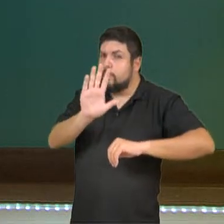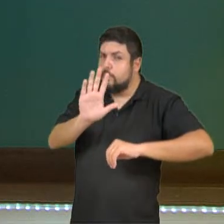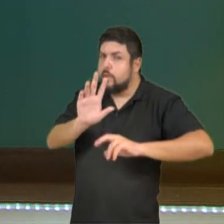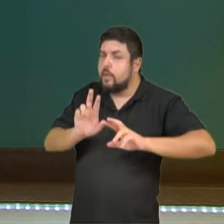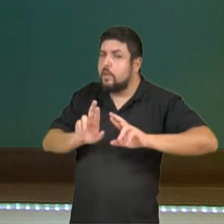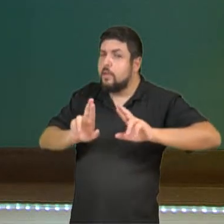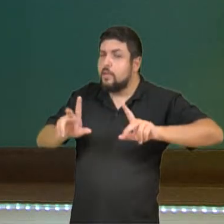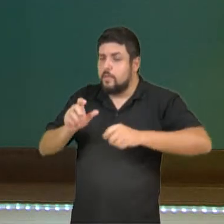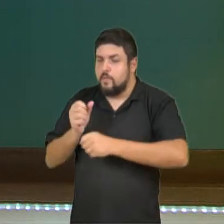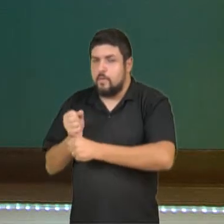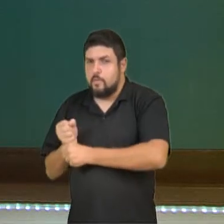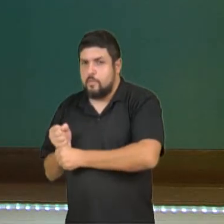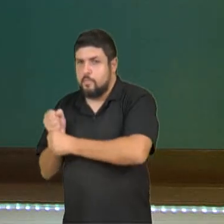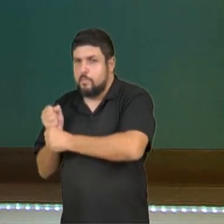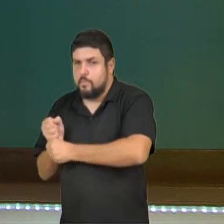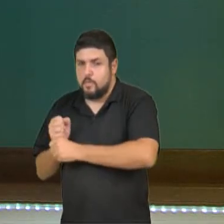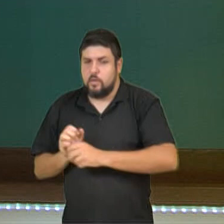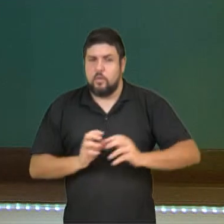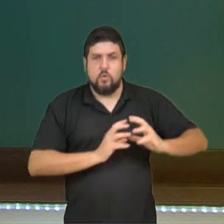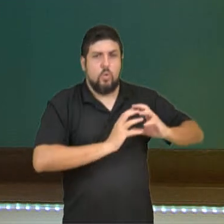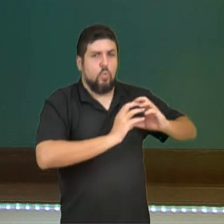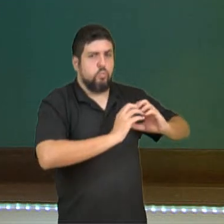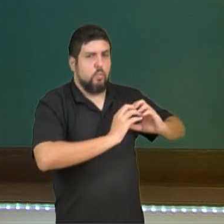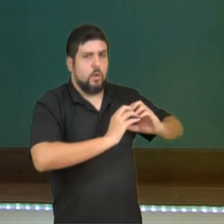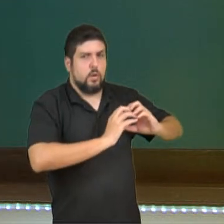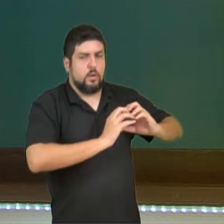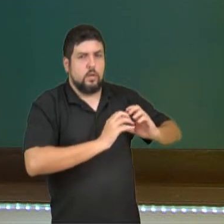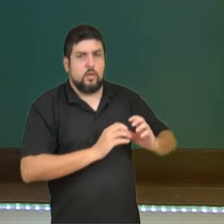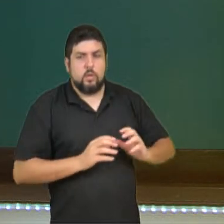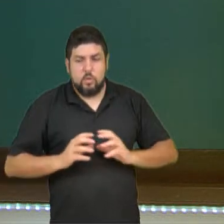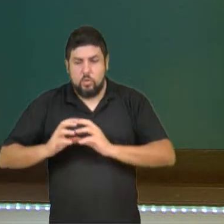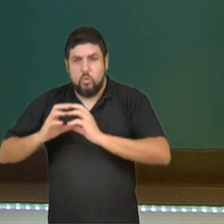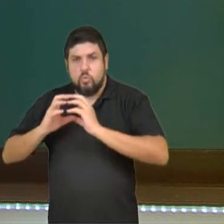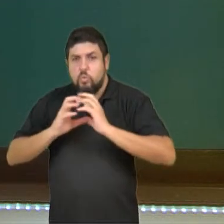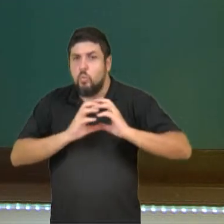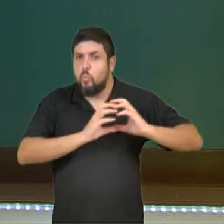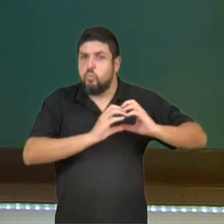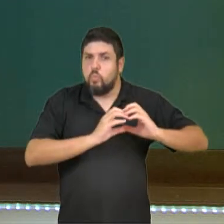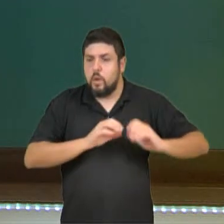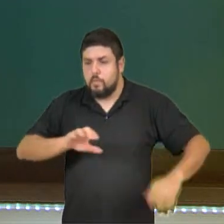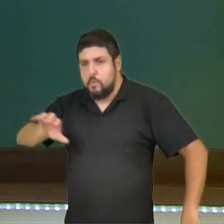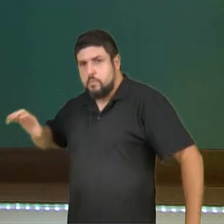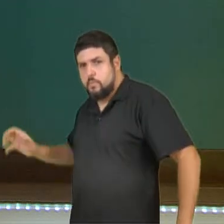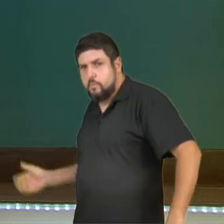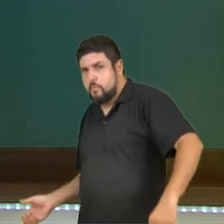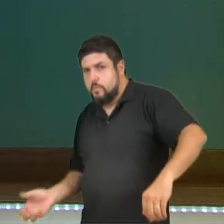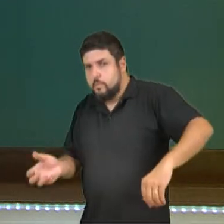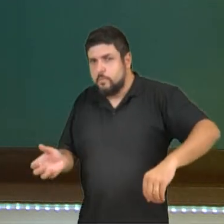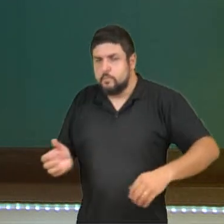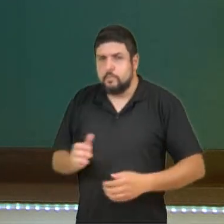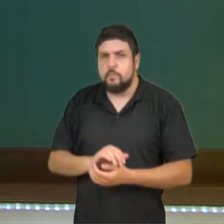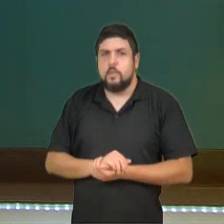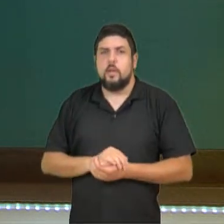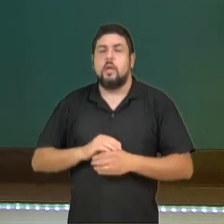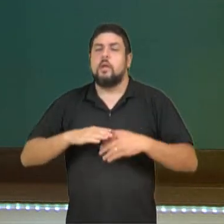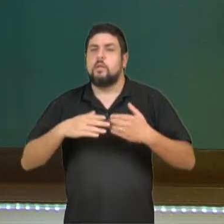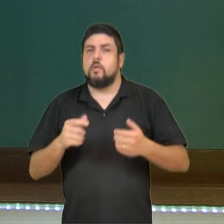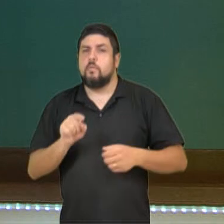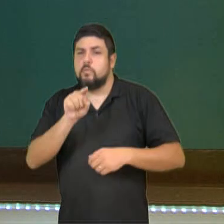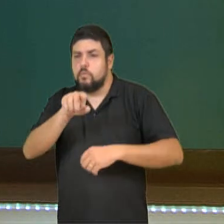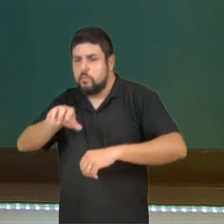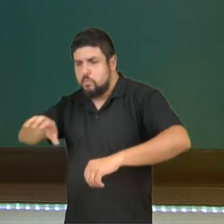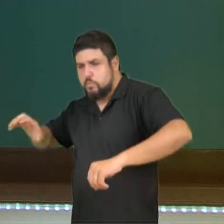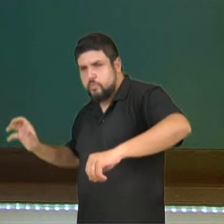softball para o beisebol? O do softball é por baixo, tá? Não é o arremesso por cima, é por baixo. Então você vai realizar o arremesso